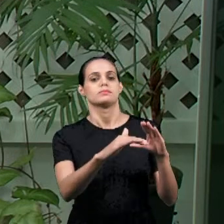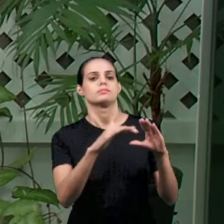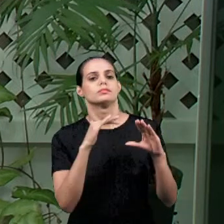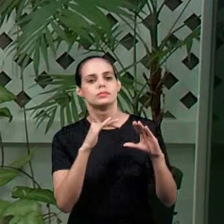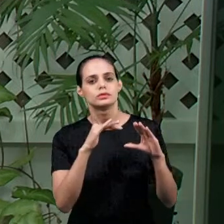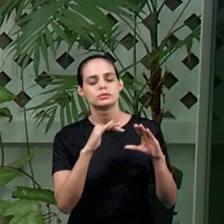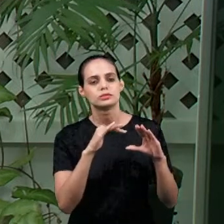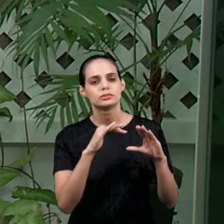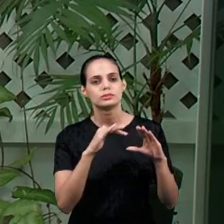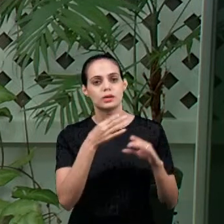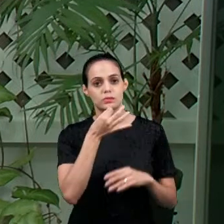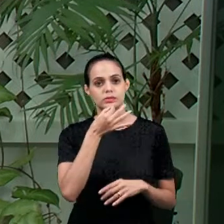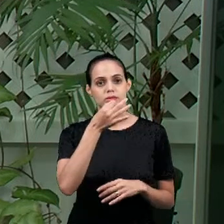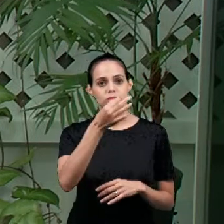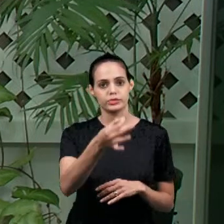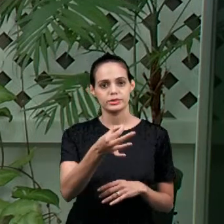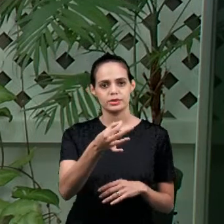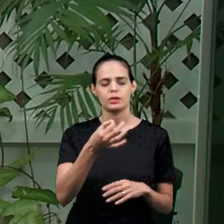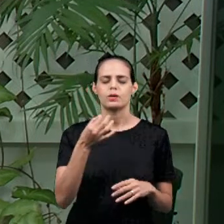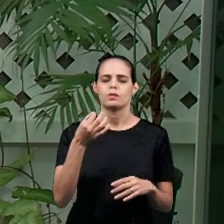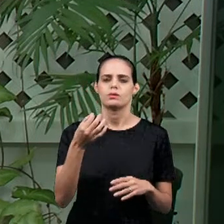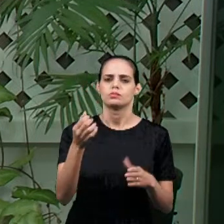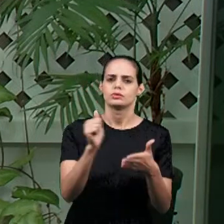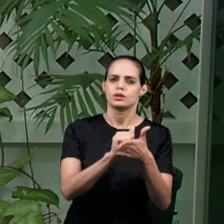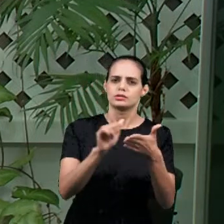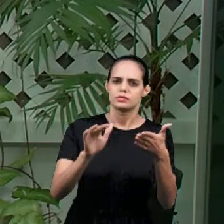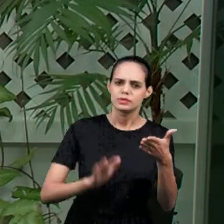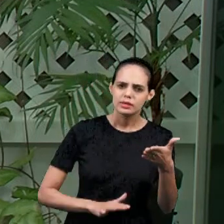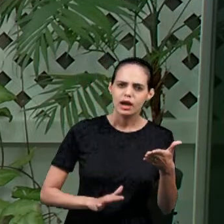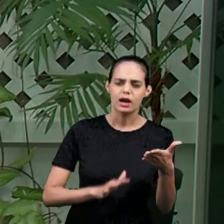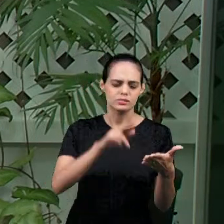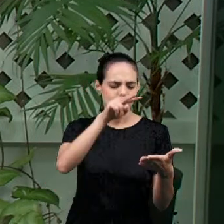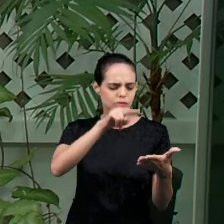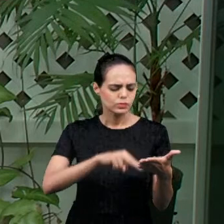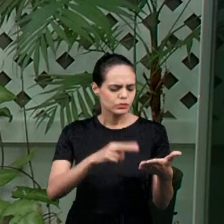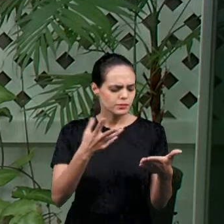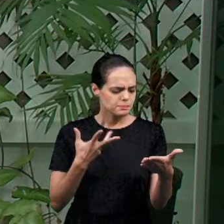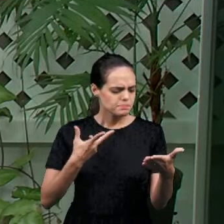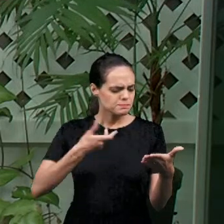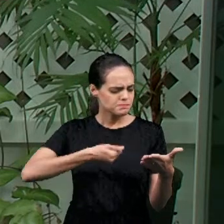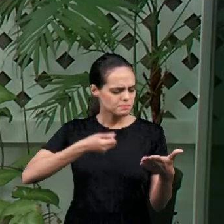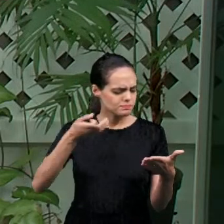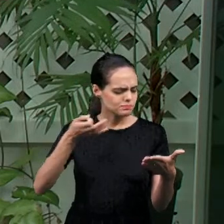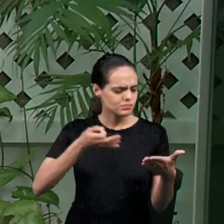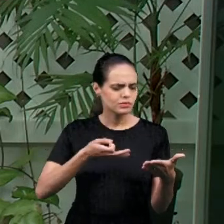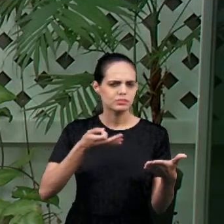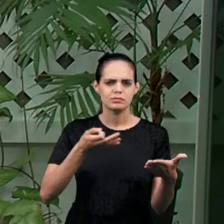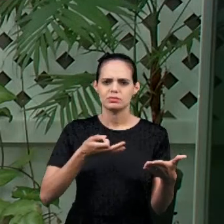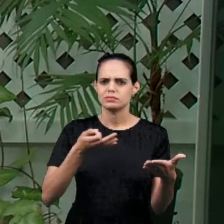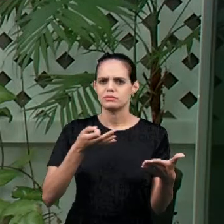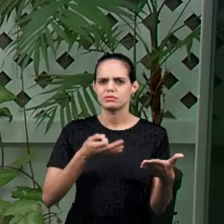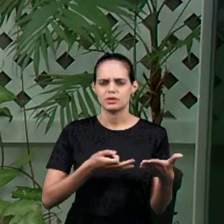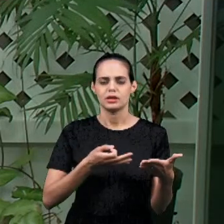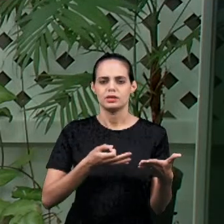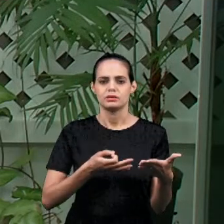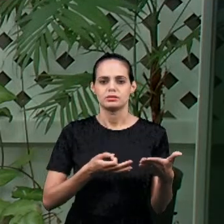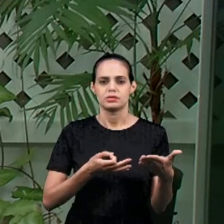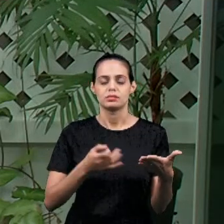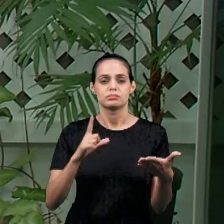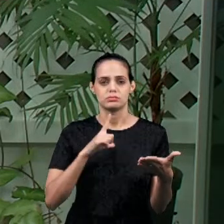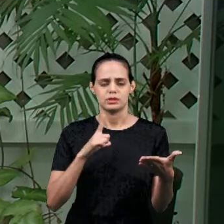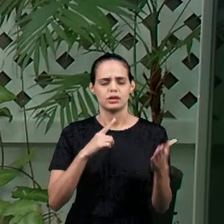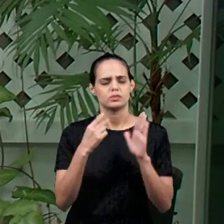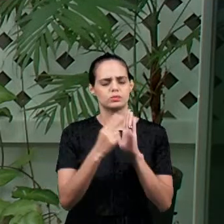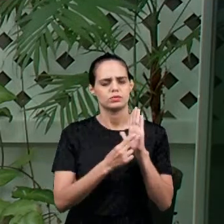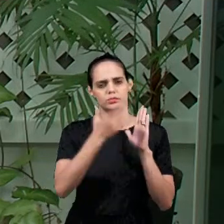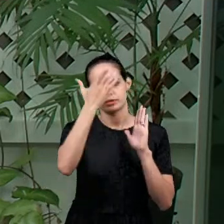vamos dizer, trabalhos extraordinários. Nós temos o nome deles aqui, logo estaremos